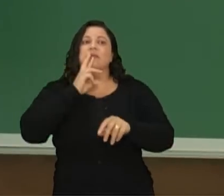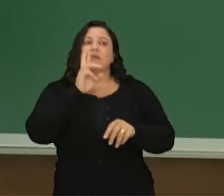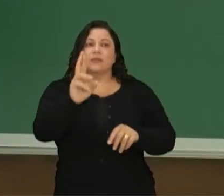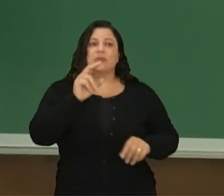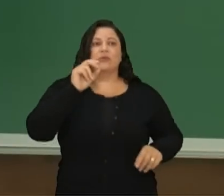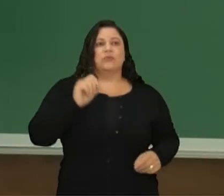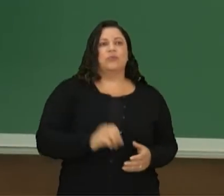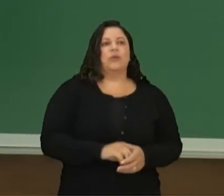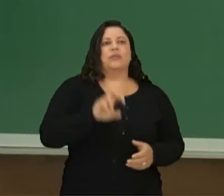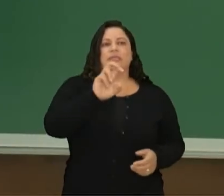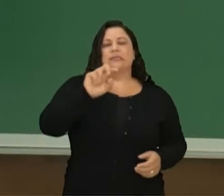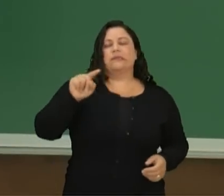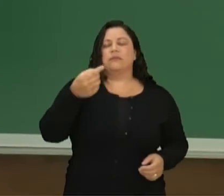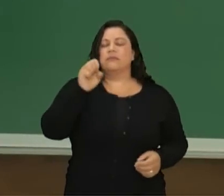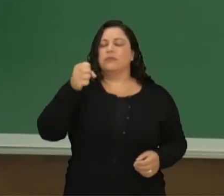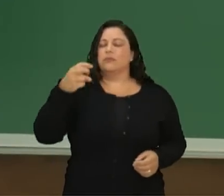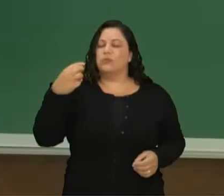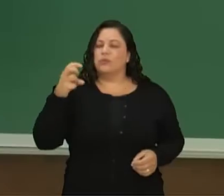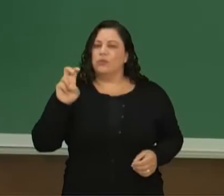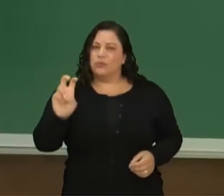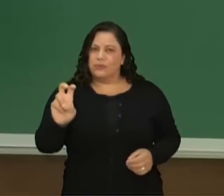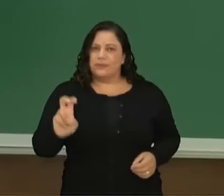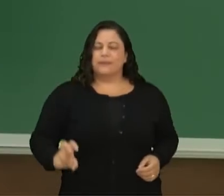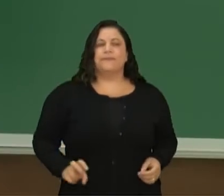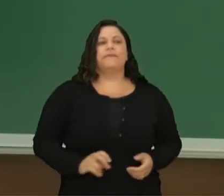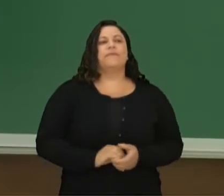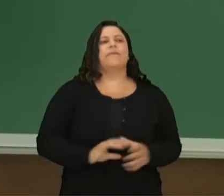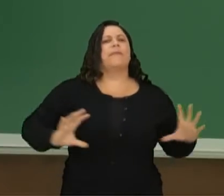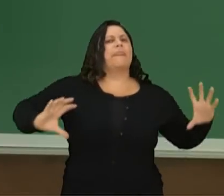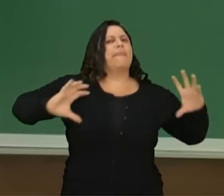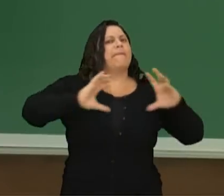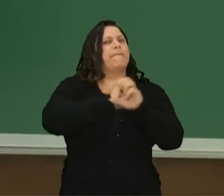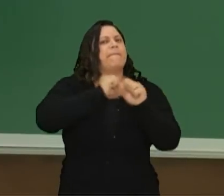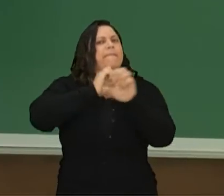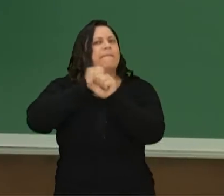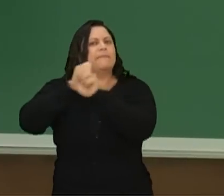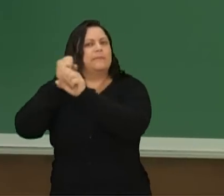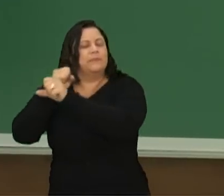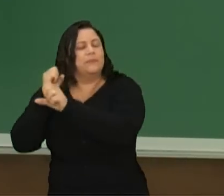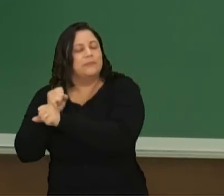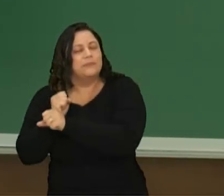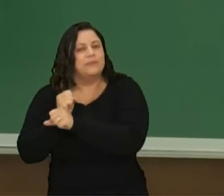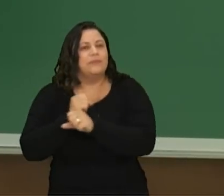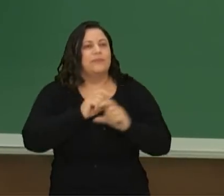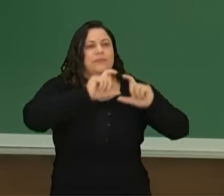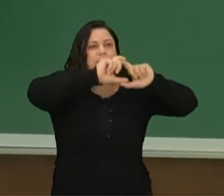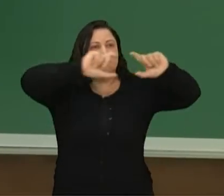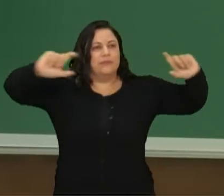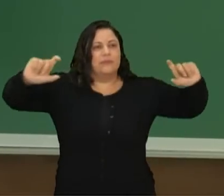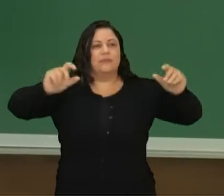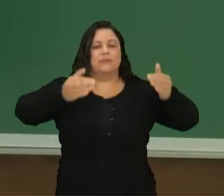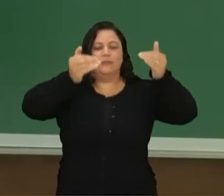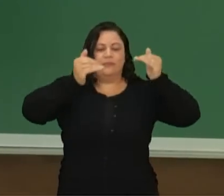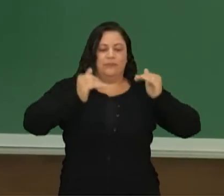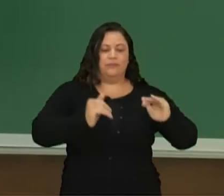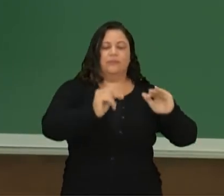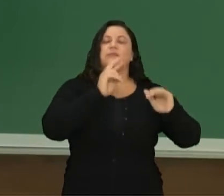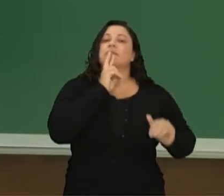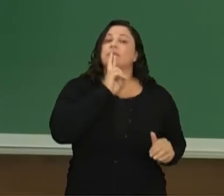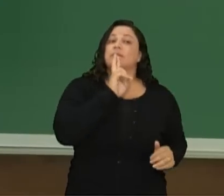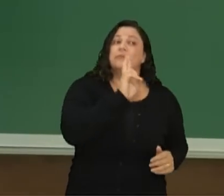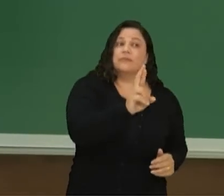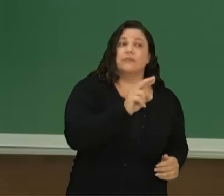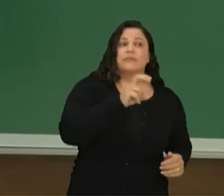5,85. Fazendo a soma desses valores, nós temos que resulta em 53,3. Dividido